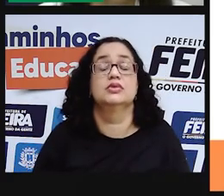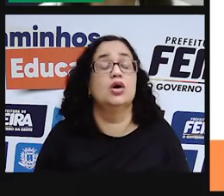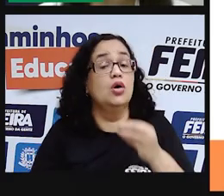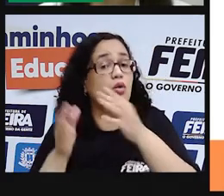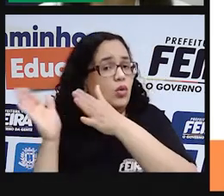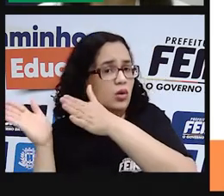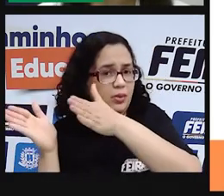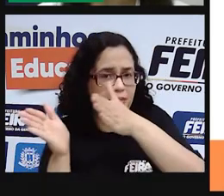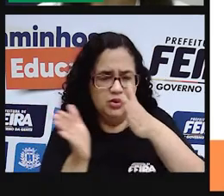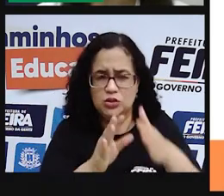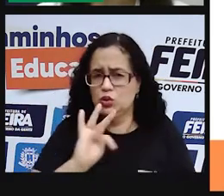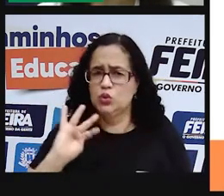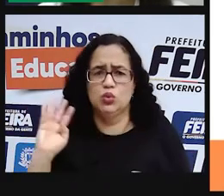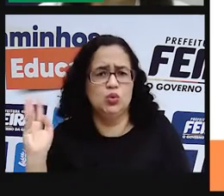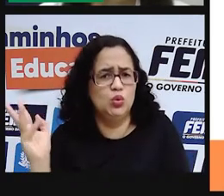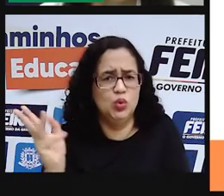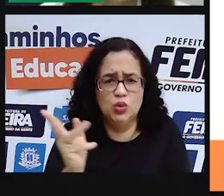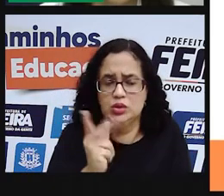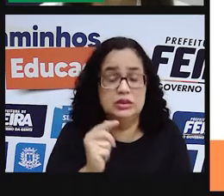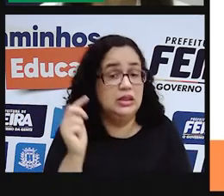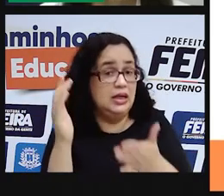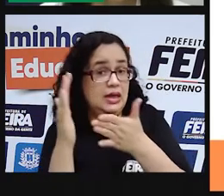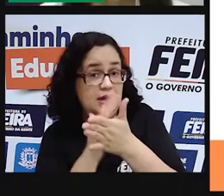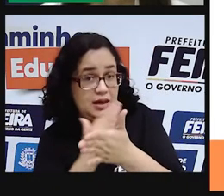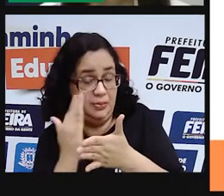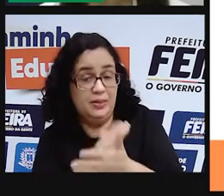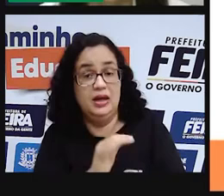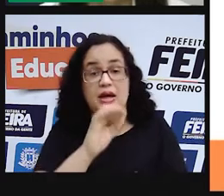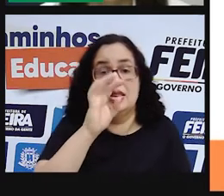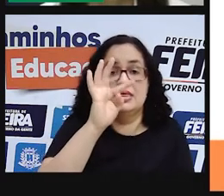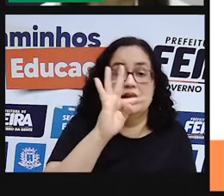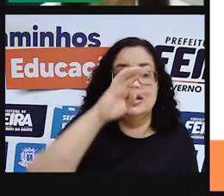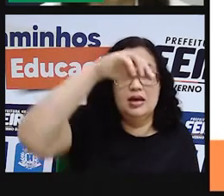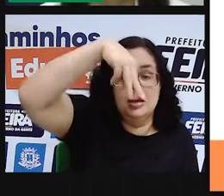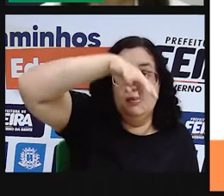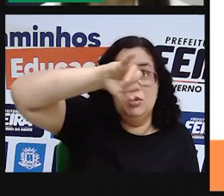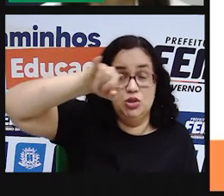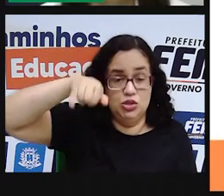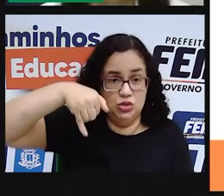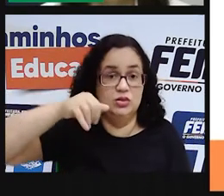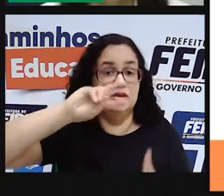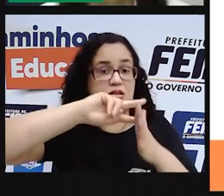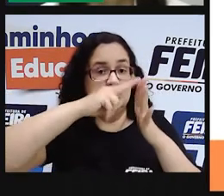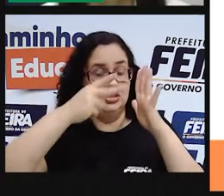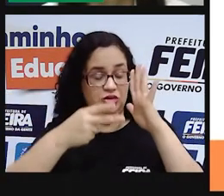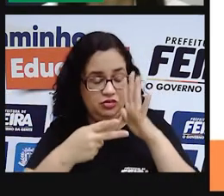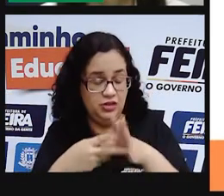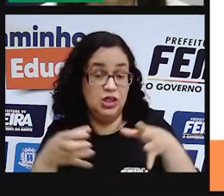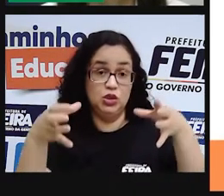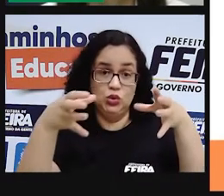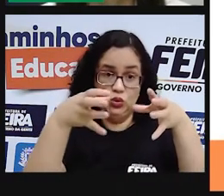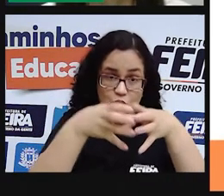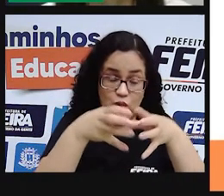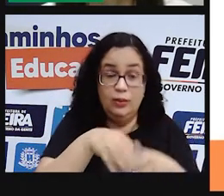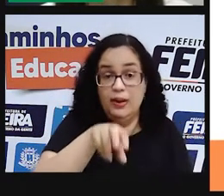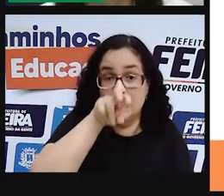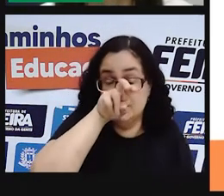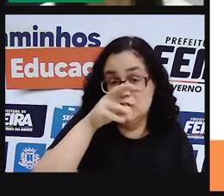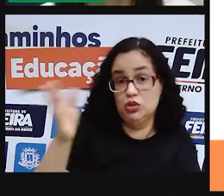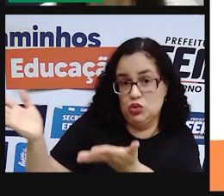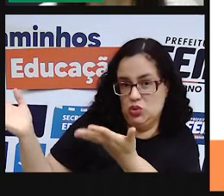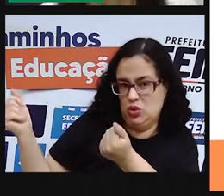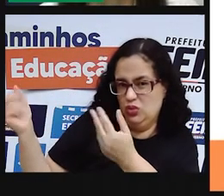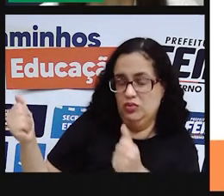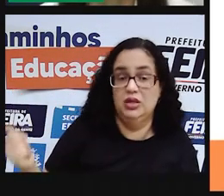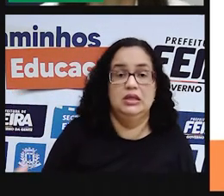Como não acompanho todas as edições da TMJ, que significa aí Turma da Mônica Jovem, até porque não sou